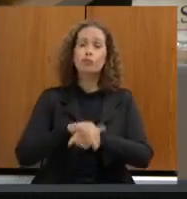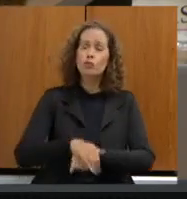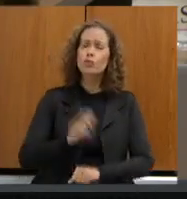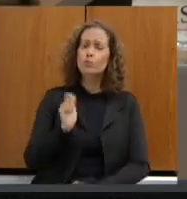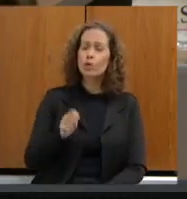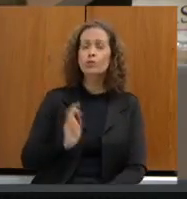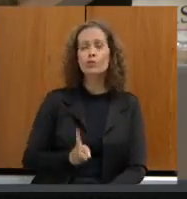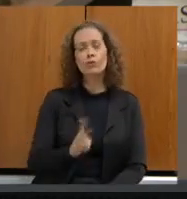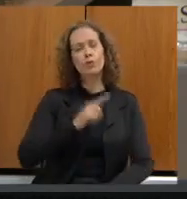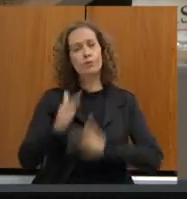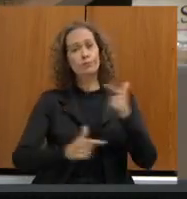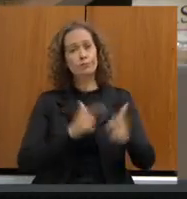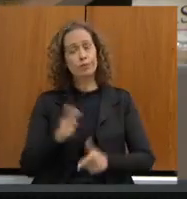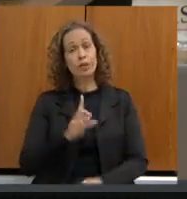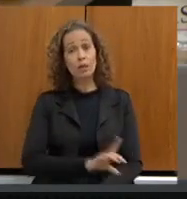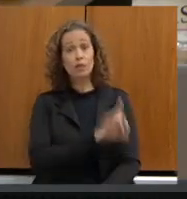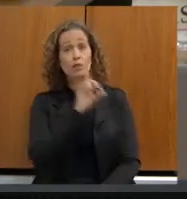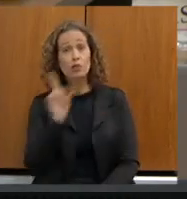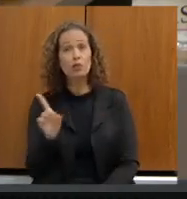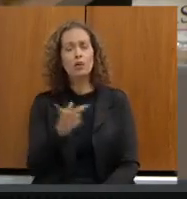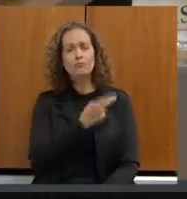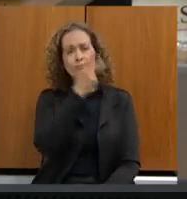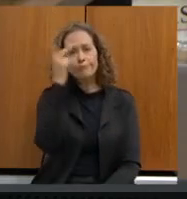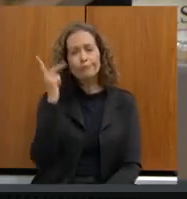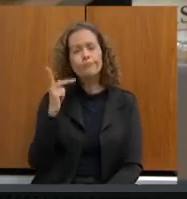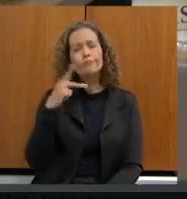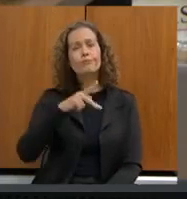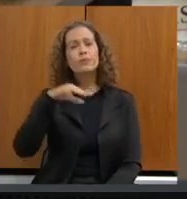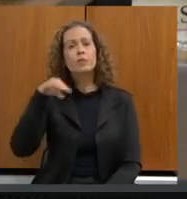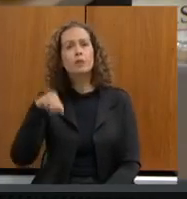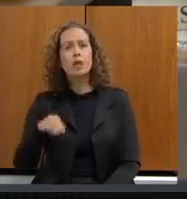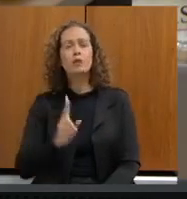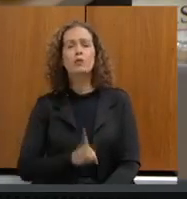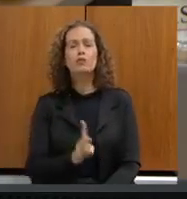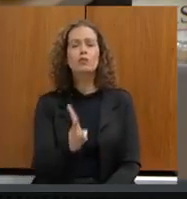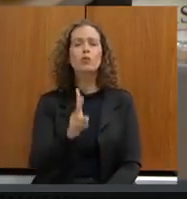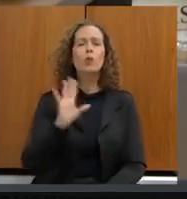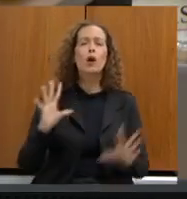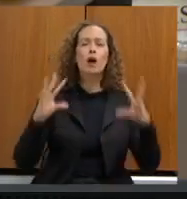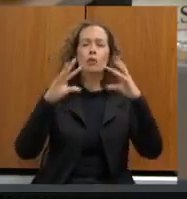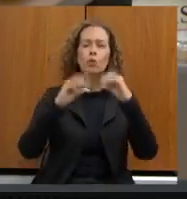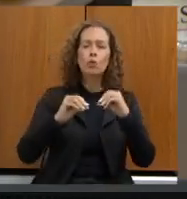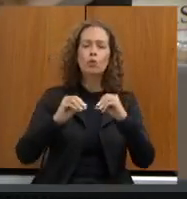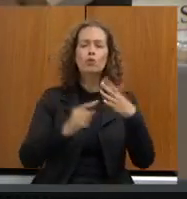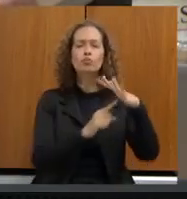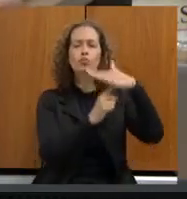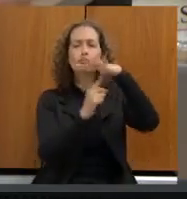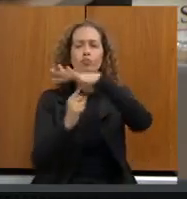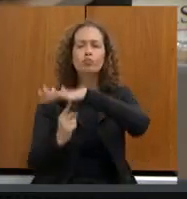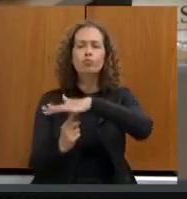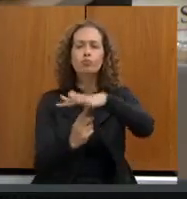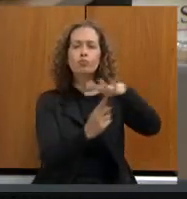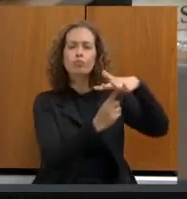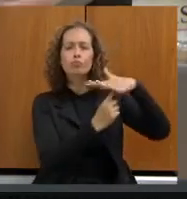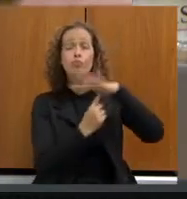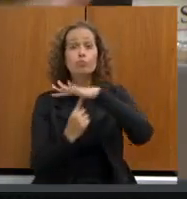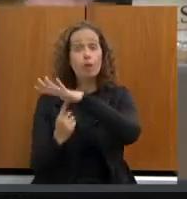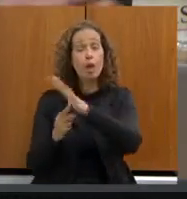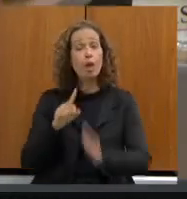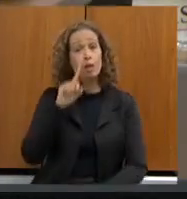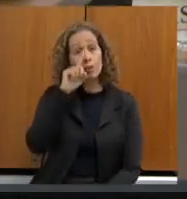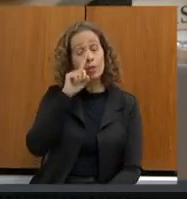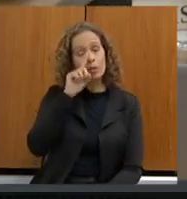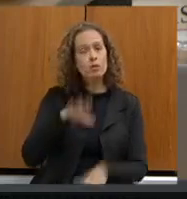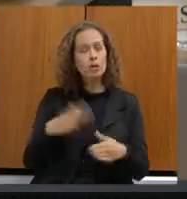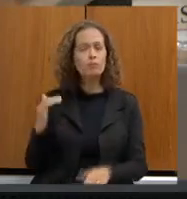a operação naquele dia lá o militar que ficou continuando a fazer o voo noturno lá ele entra um pouco no risco Então